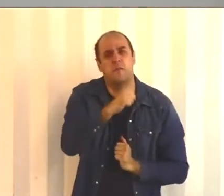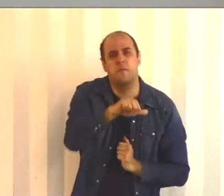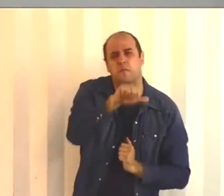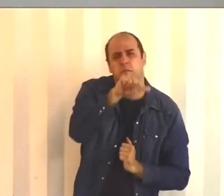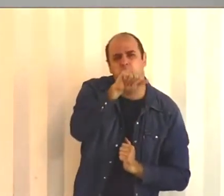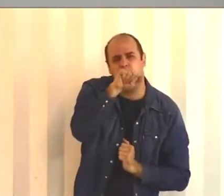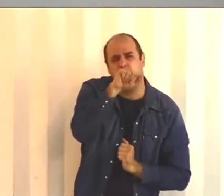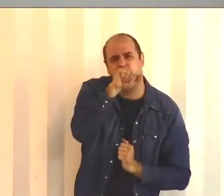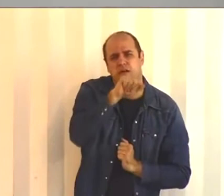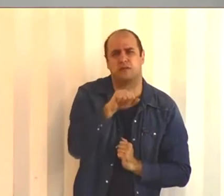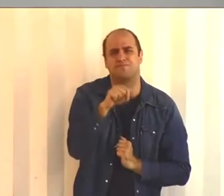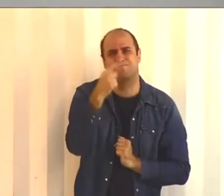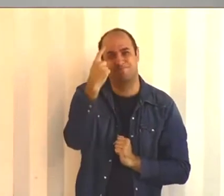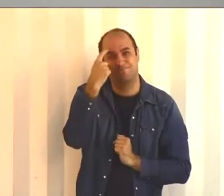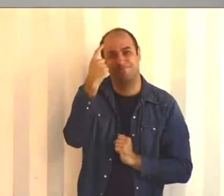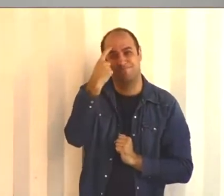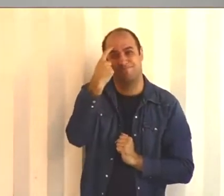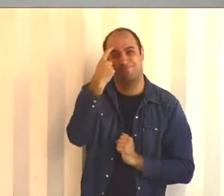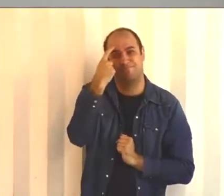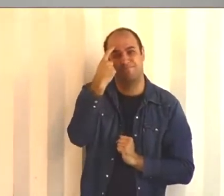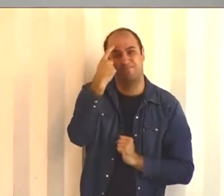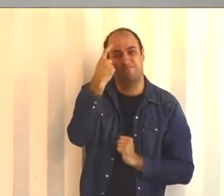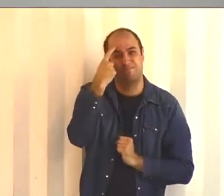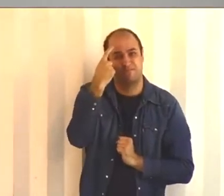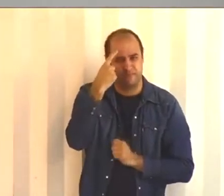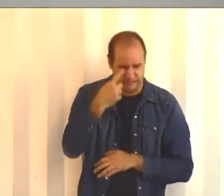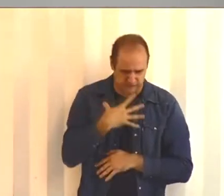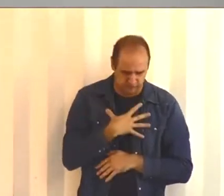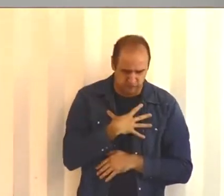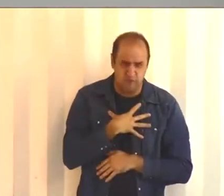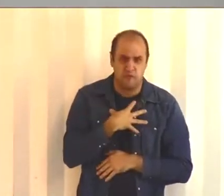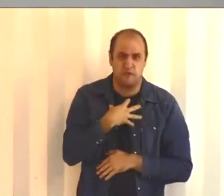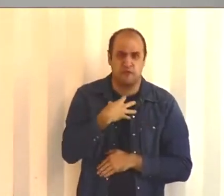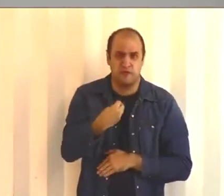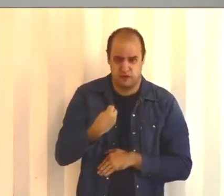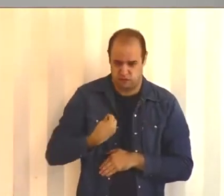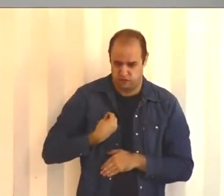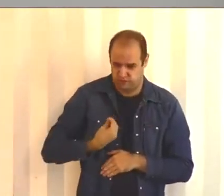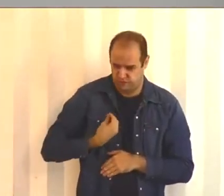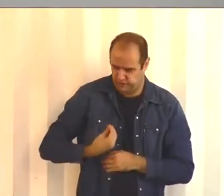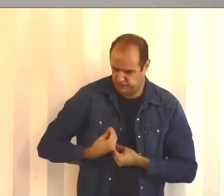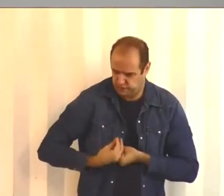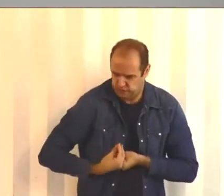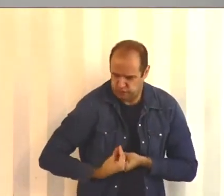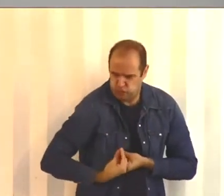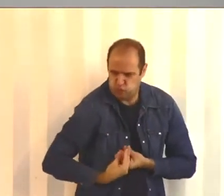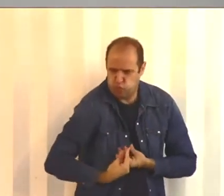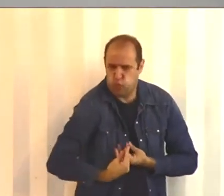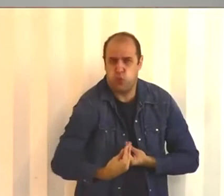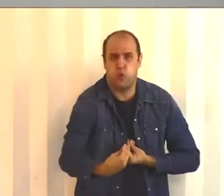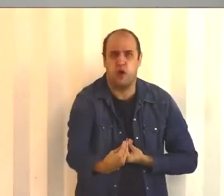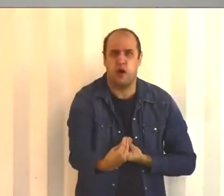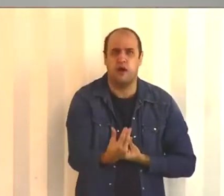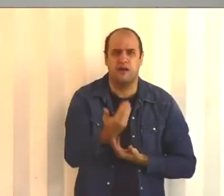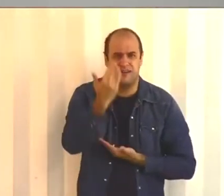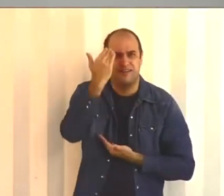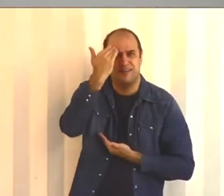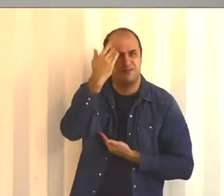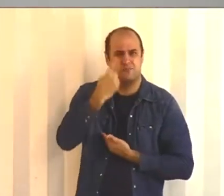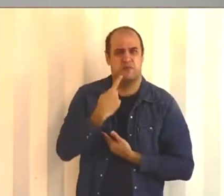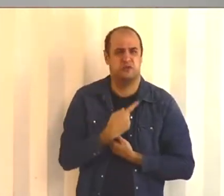mães, pensemos nisso. Os nossos filhos serão uma extensão da nossa vida, levam o nosso DNA. Eles